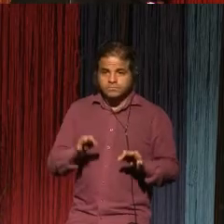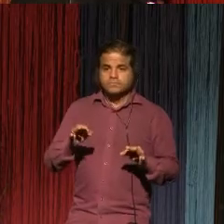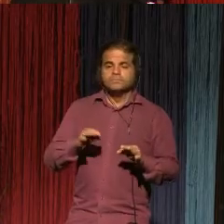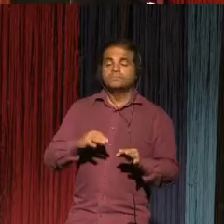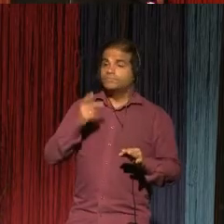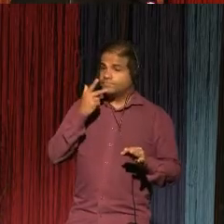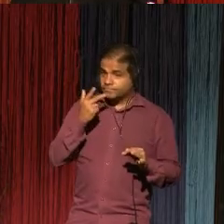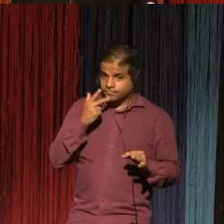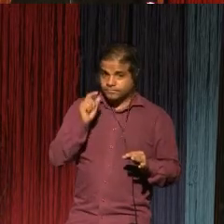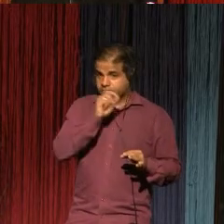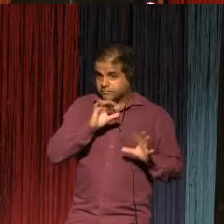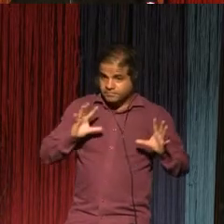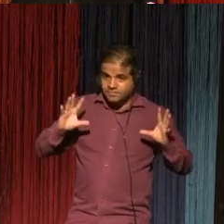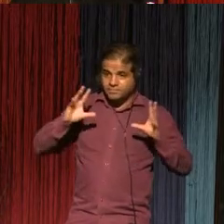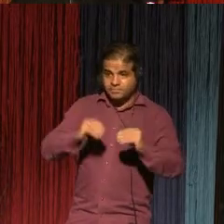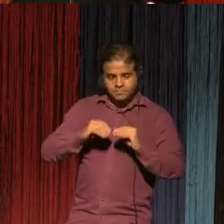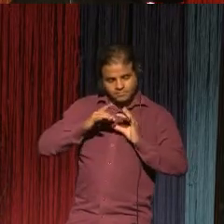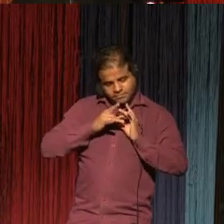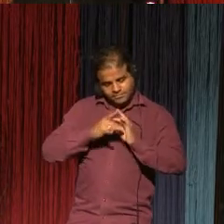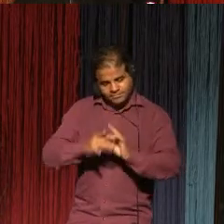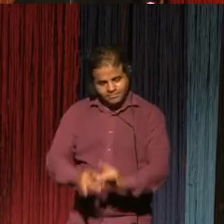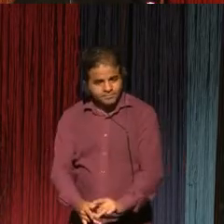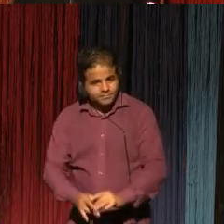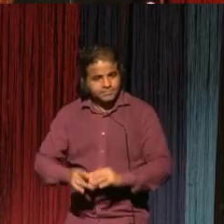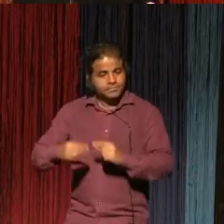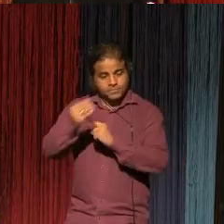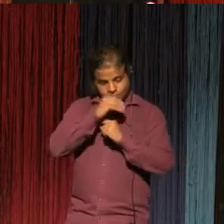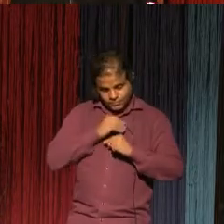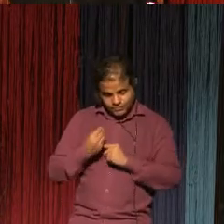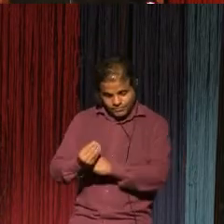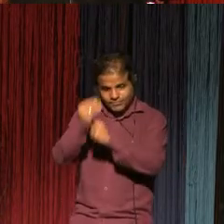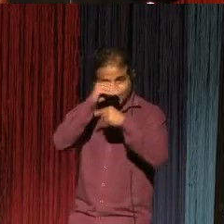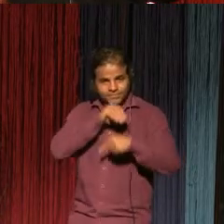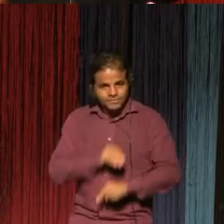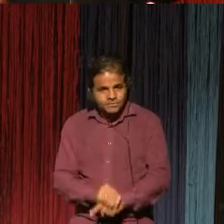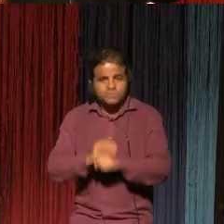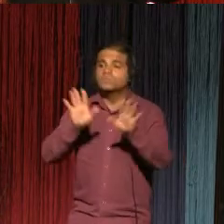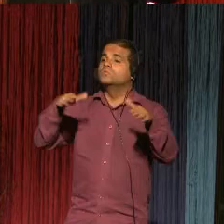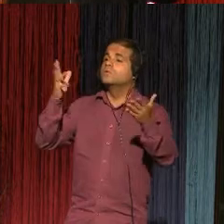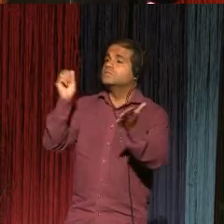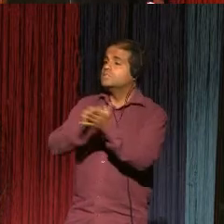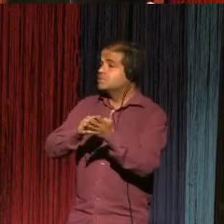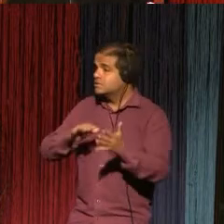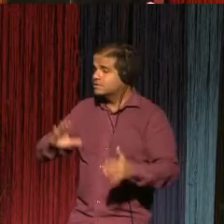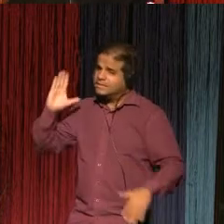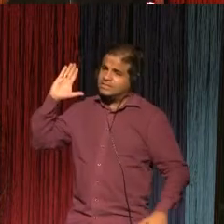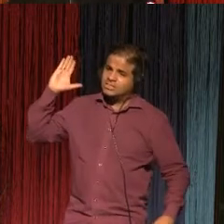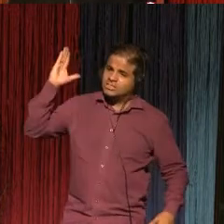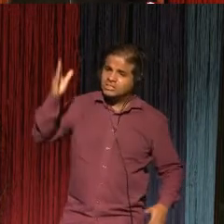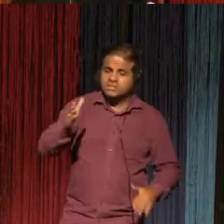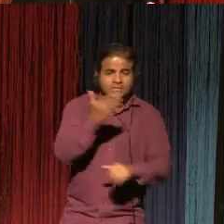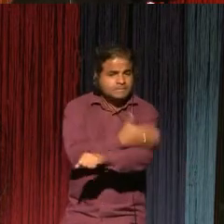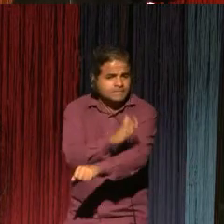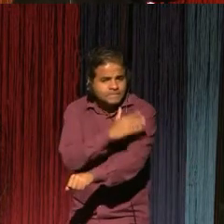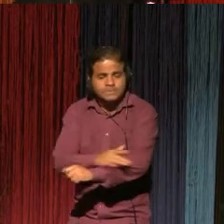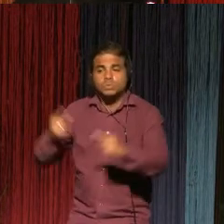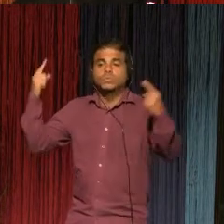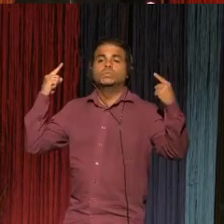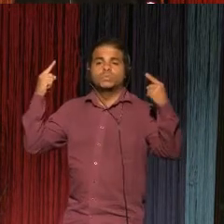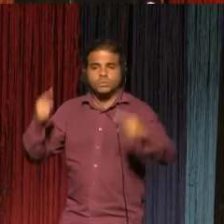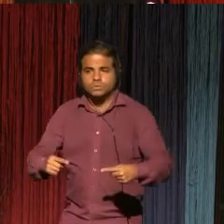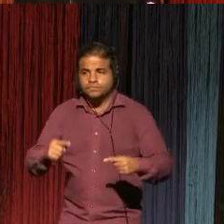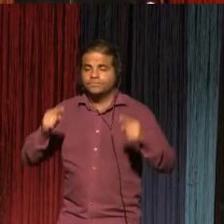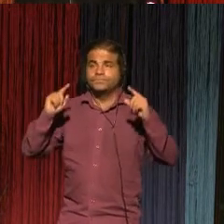é reforçar todas elas. Quais atividades que diretamente treinam e desafiam